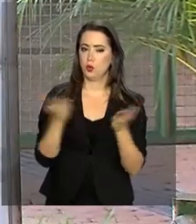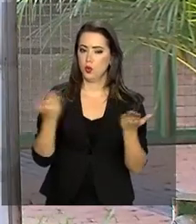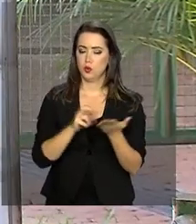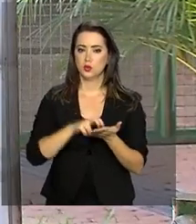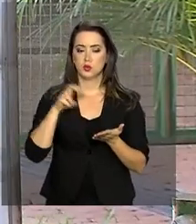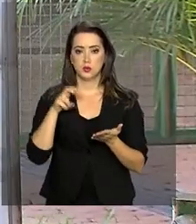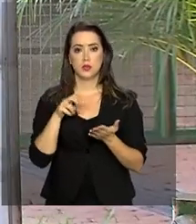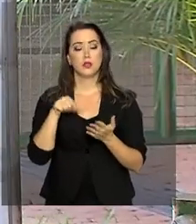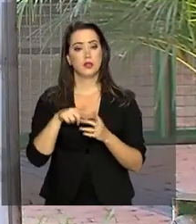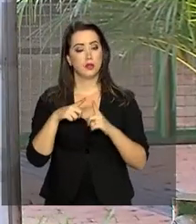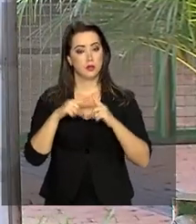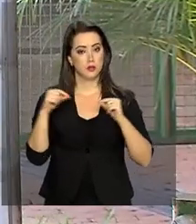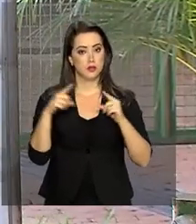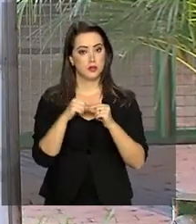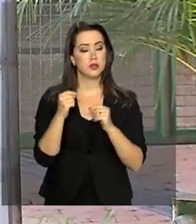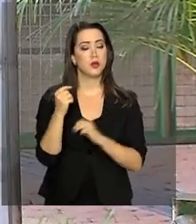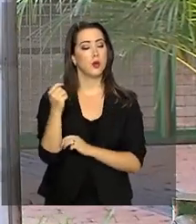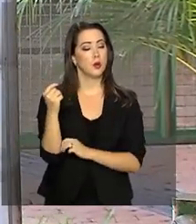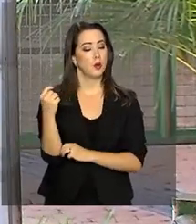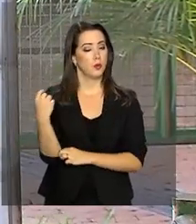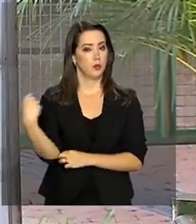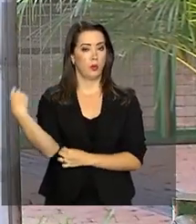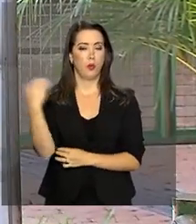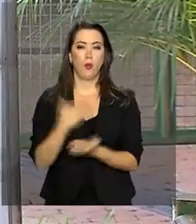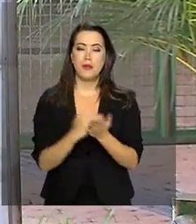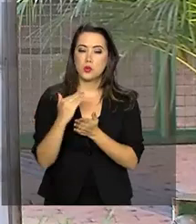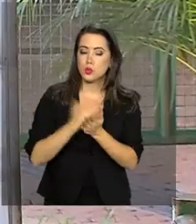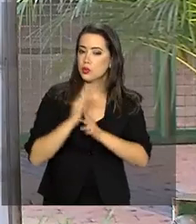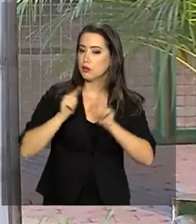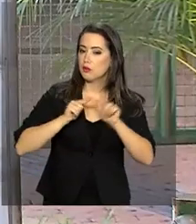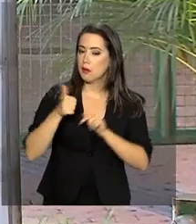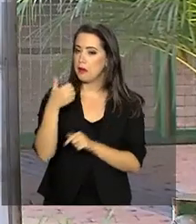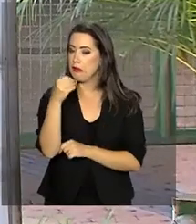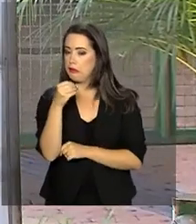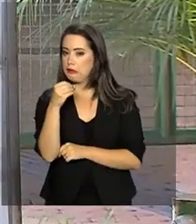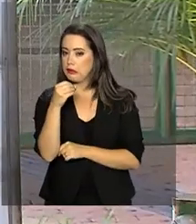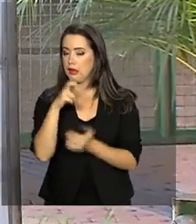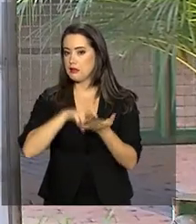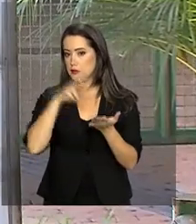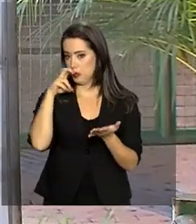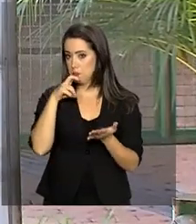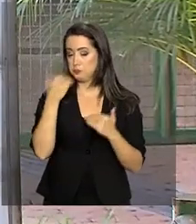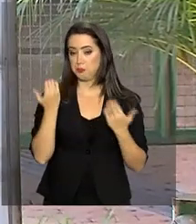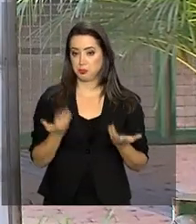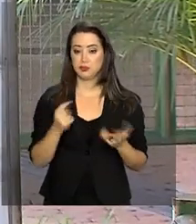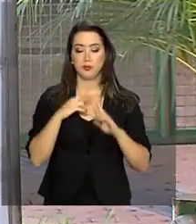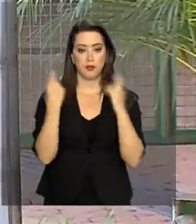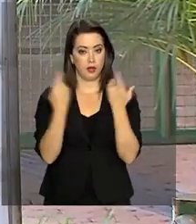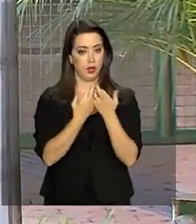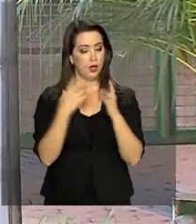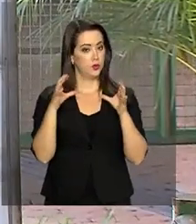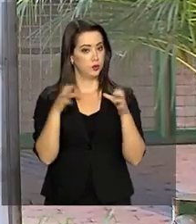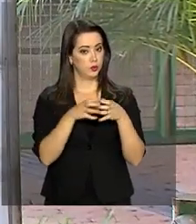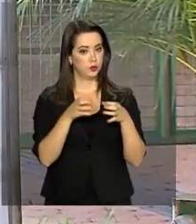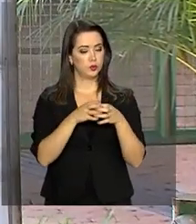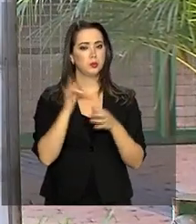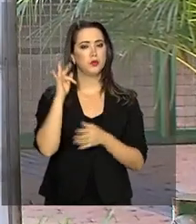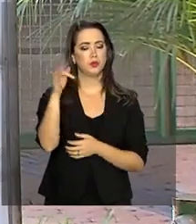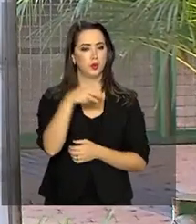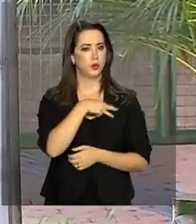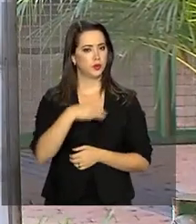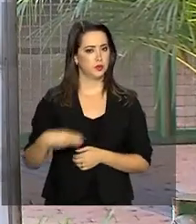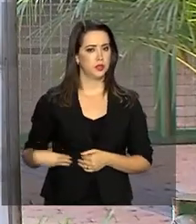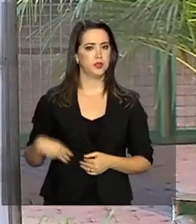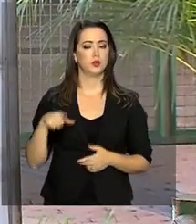pela manhã a Brasília, iniciou essa agenda aí por volta das 10 da manhã. E estão nesse momento aqui reunidos alguns dos futuros